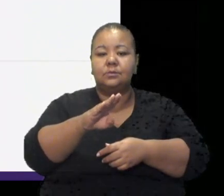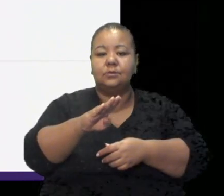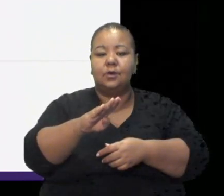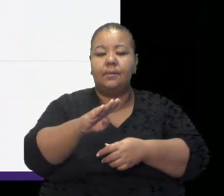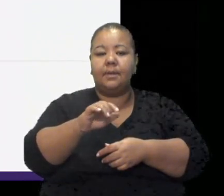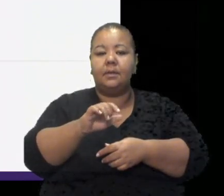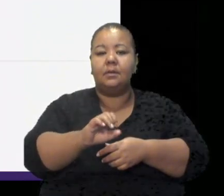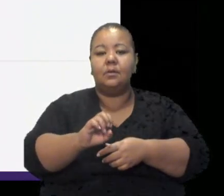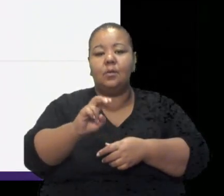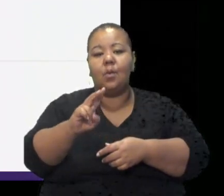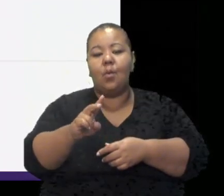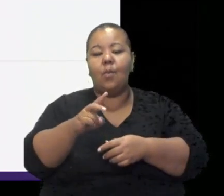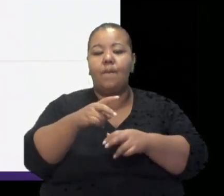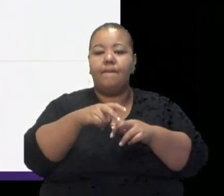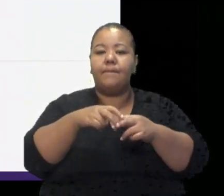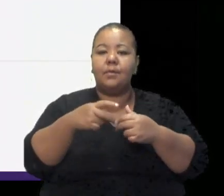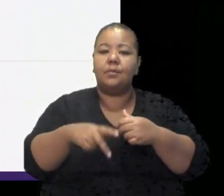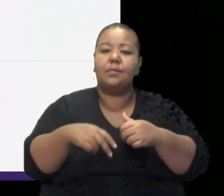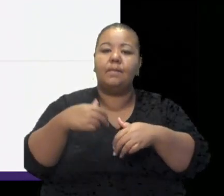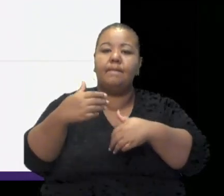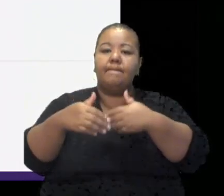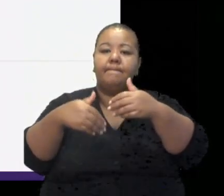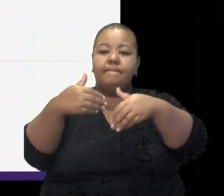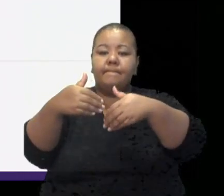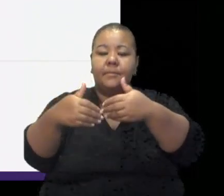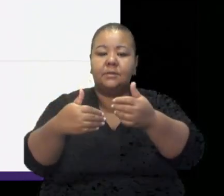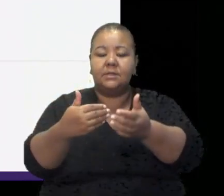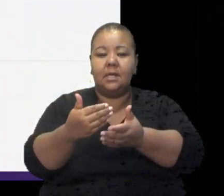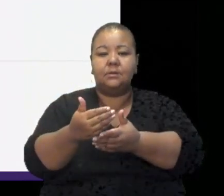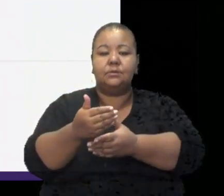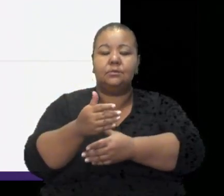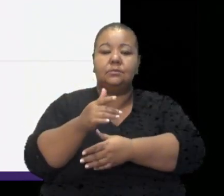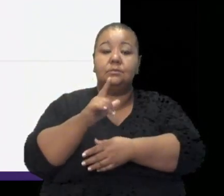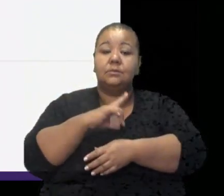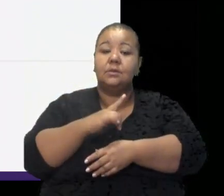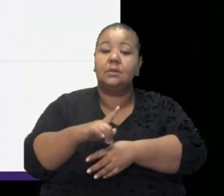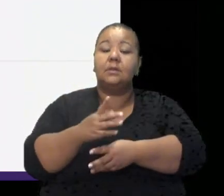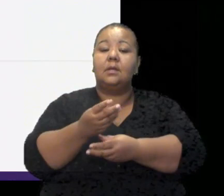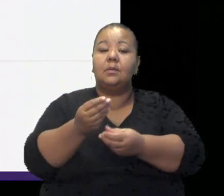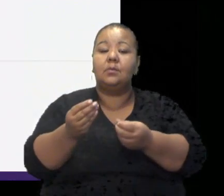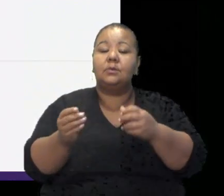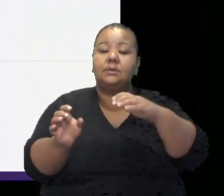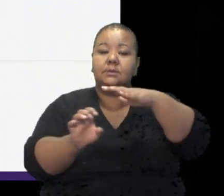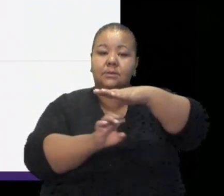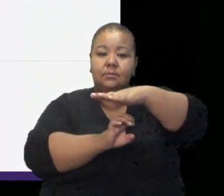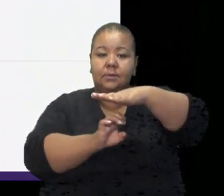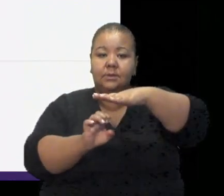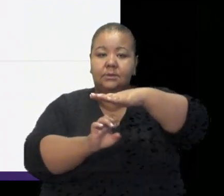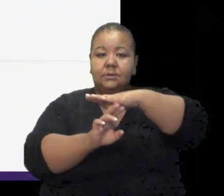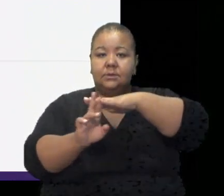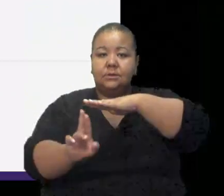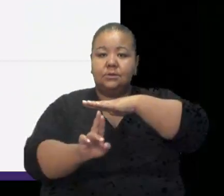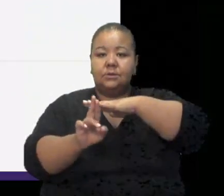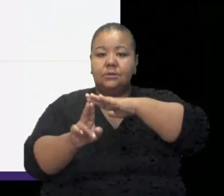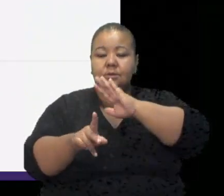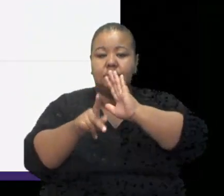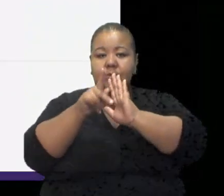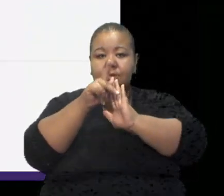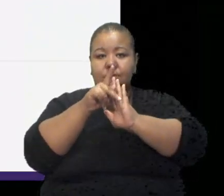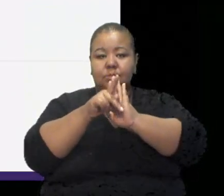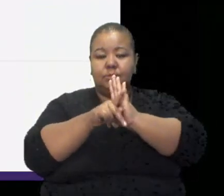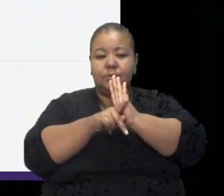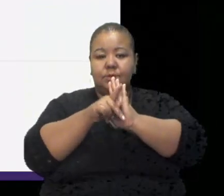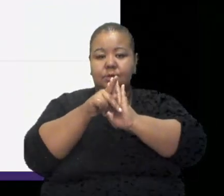projeto por processo, né? E aí tem muitas empresas que acabam adotando um projeto